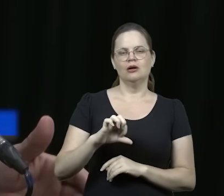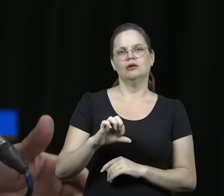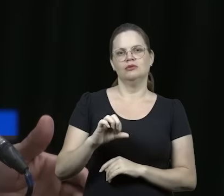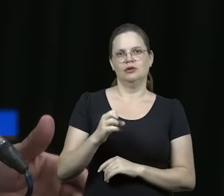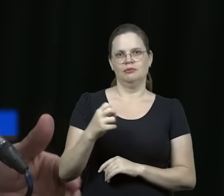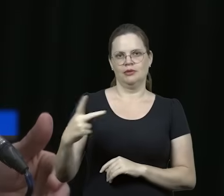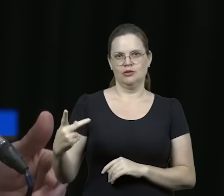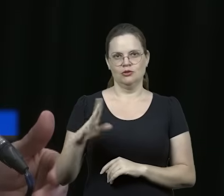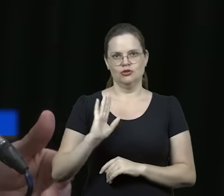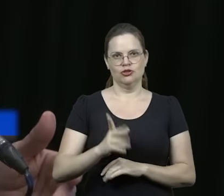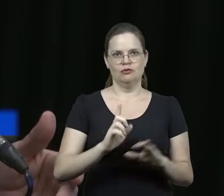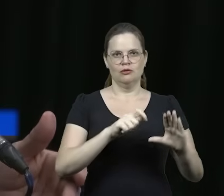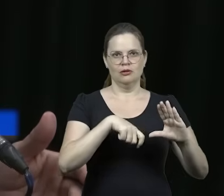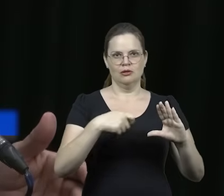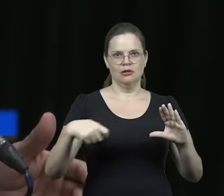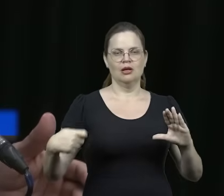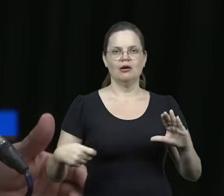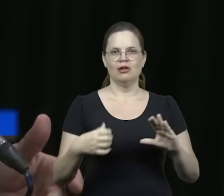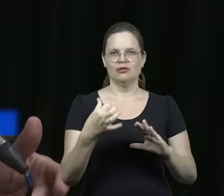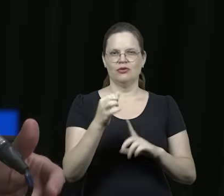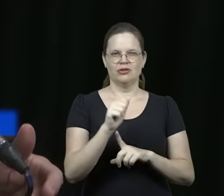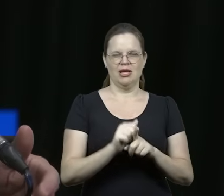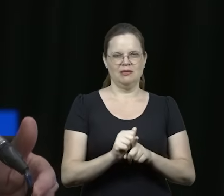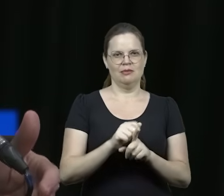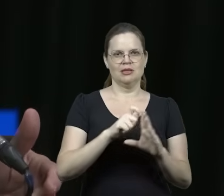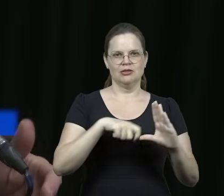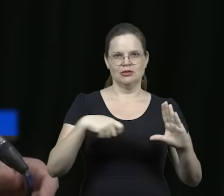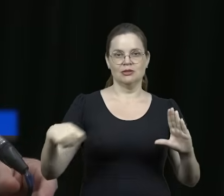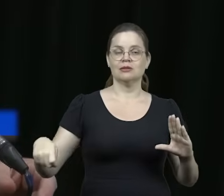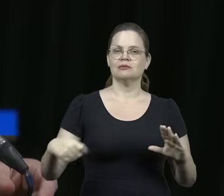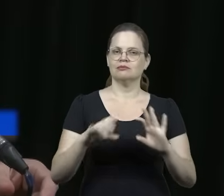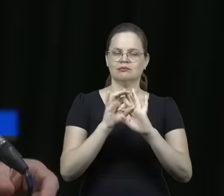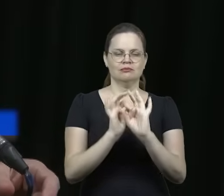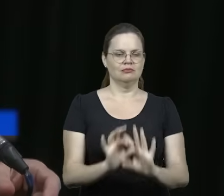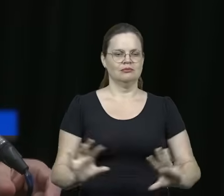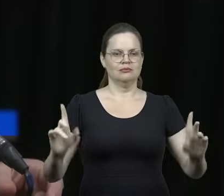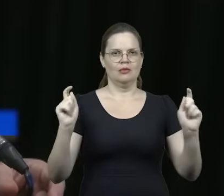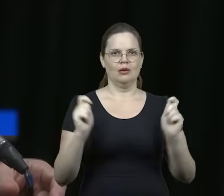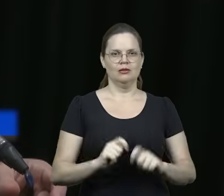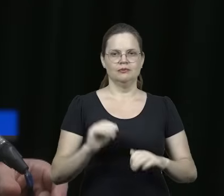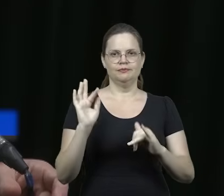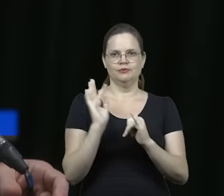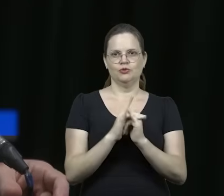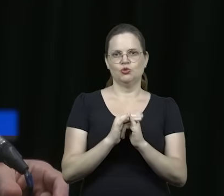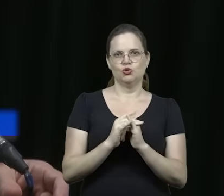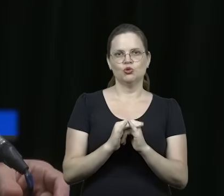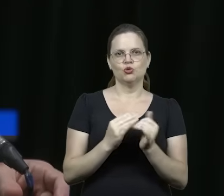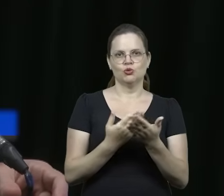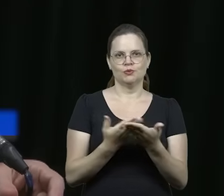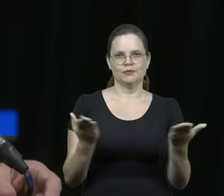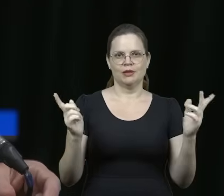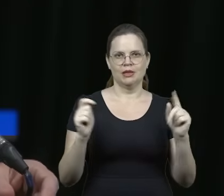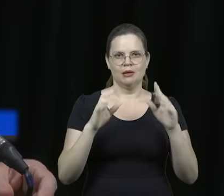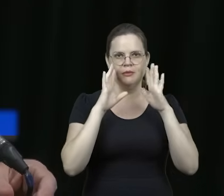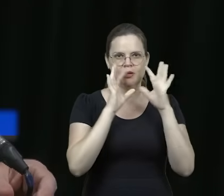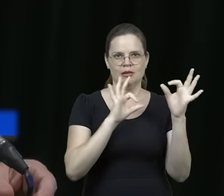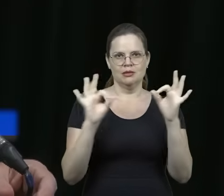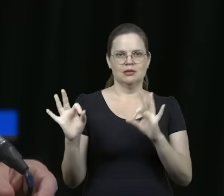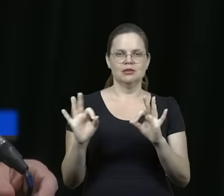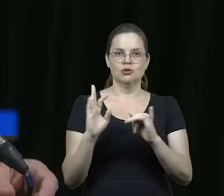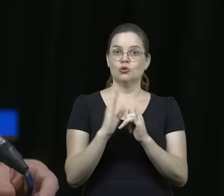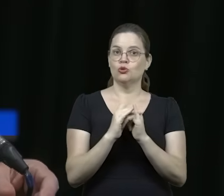que foram gravados ao longo desses últimos 6 meses, estarão disponibilizados no canal do YouTube da